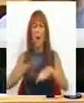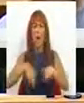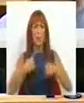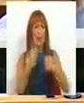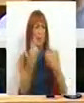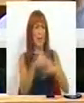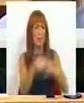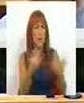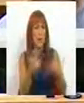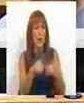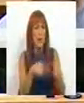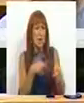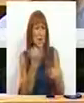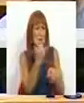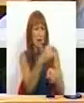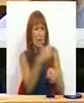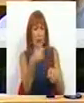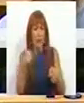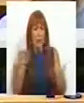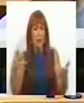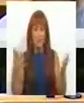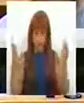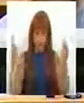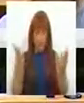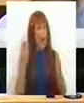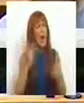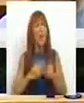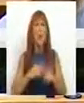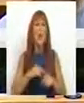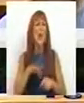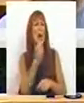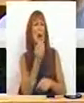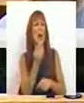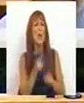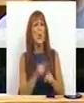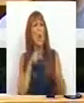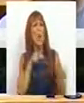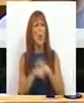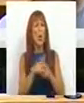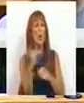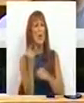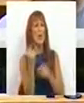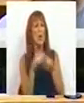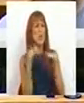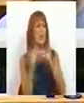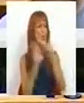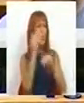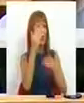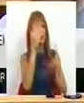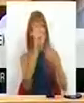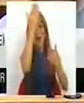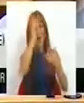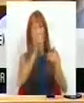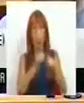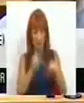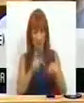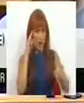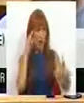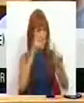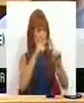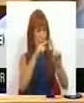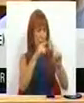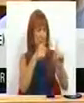próprias limitações dessas mesmas instituições. Ora, não basta que estes alunos entrem nas instituições de ensino superior. Para que as